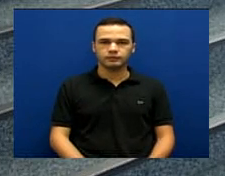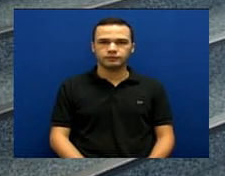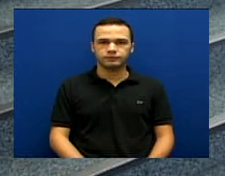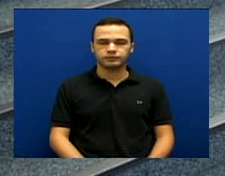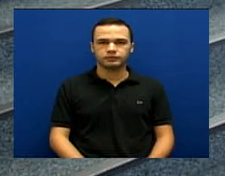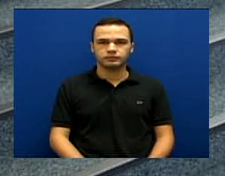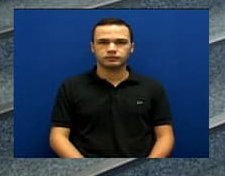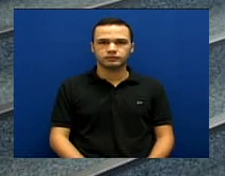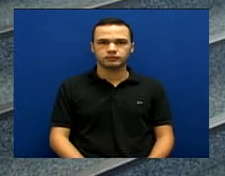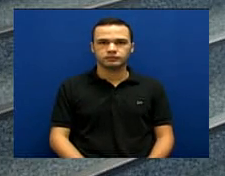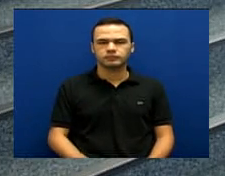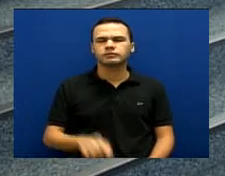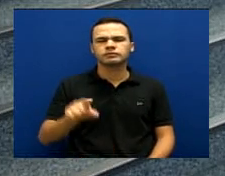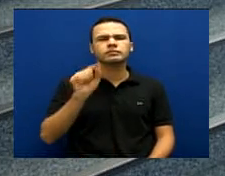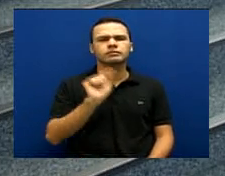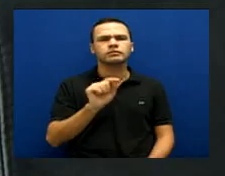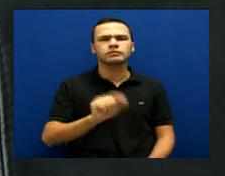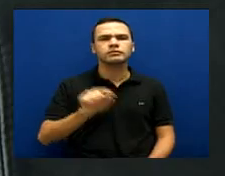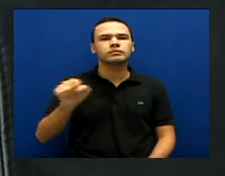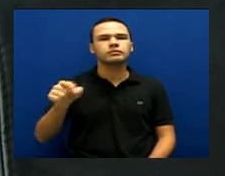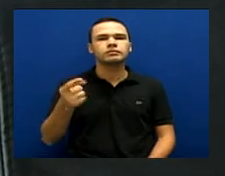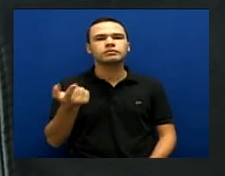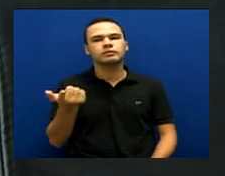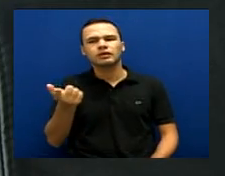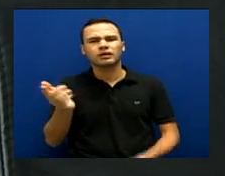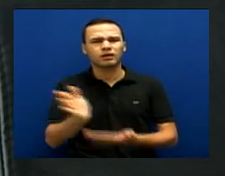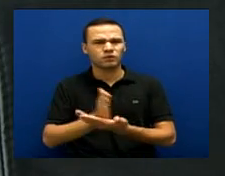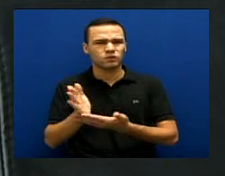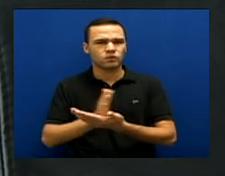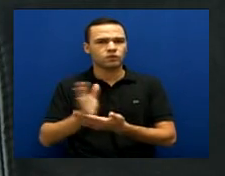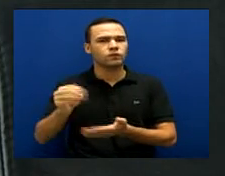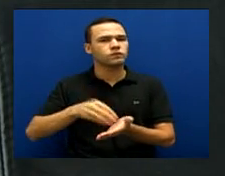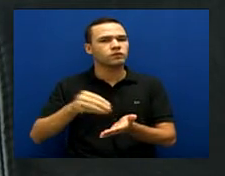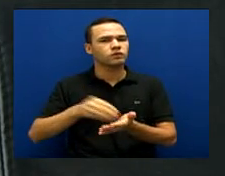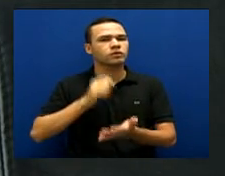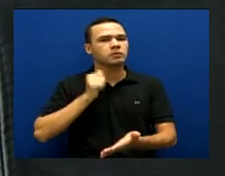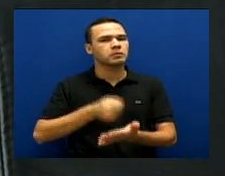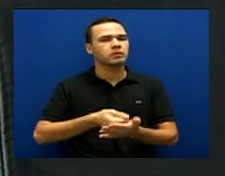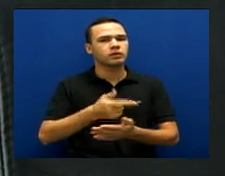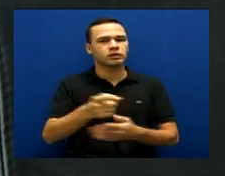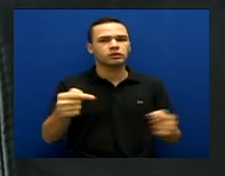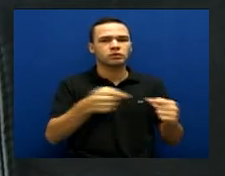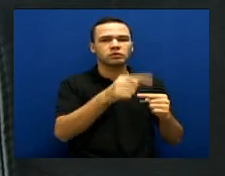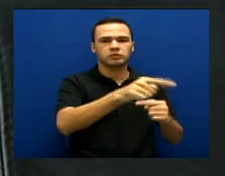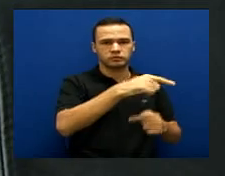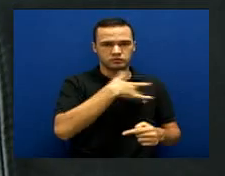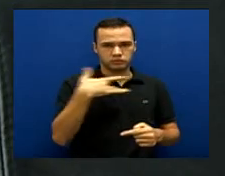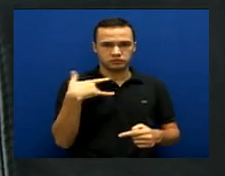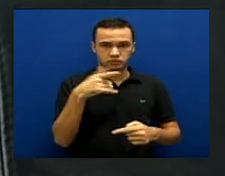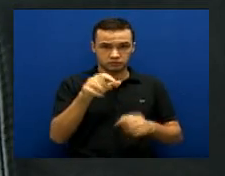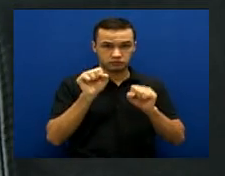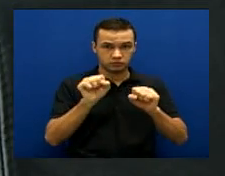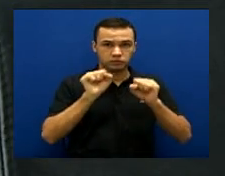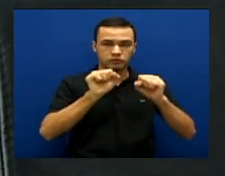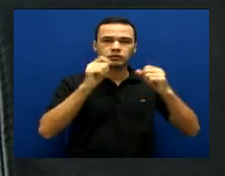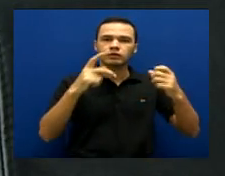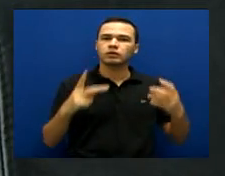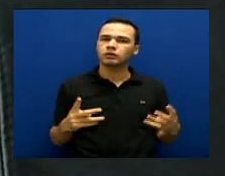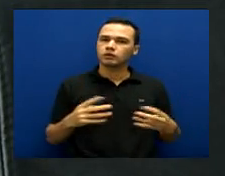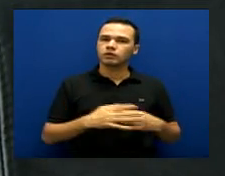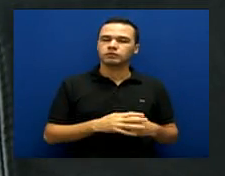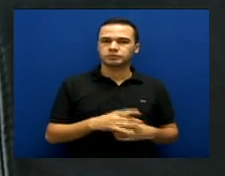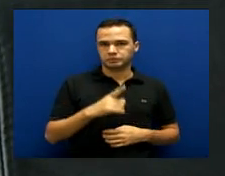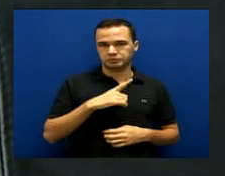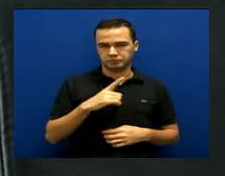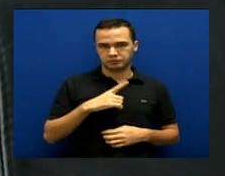o que seria um inscritos em restos a pagar não processados na área da saúde só poderia traduzir pra mim aqui